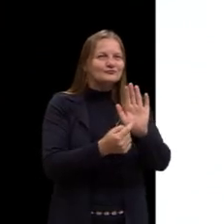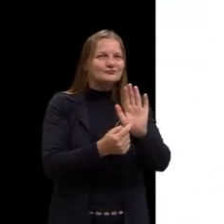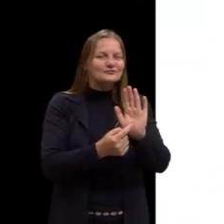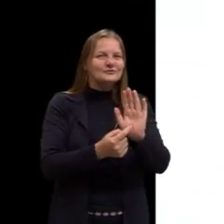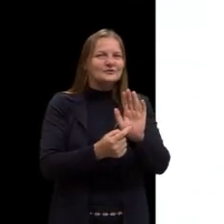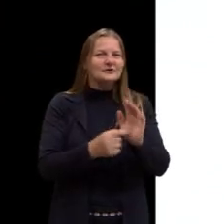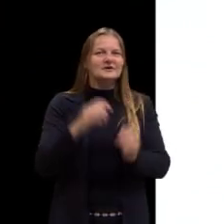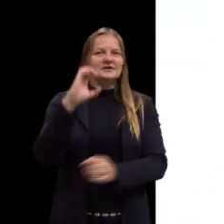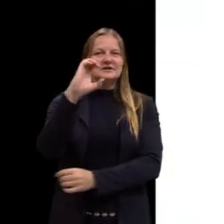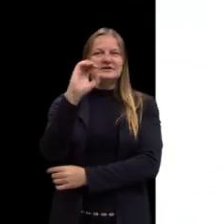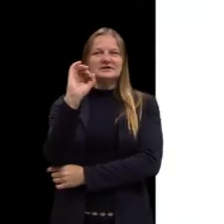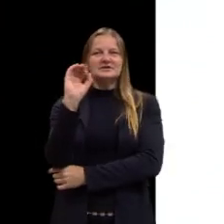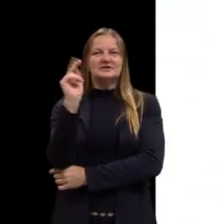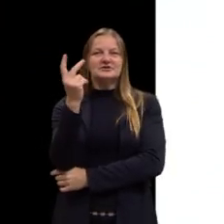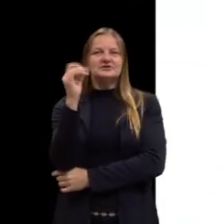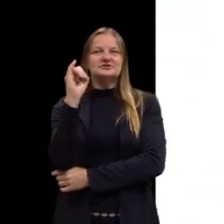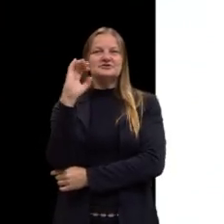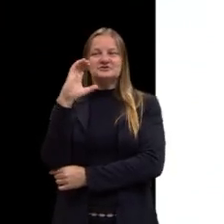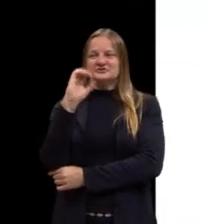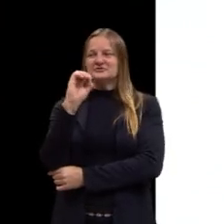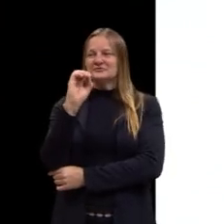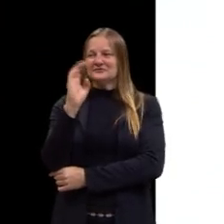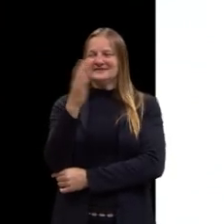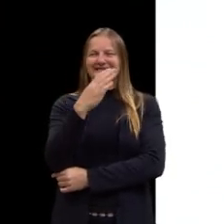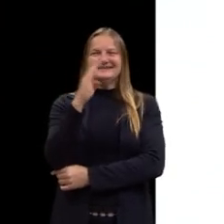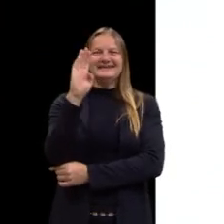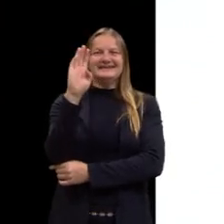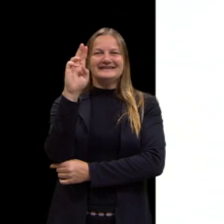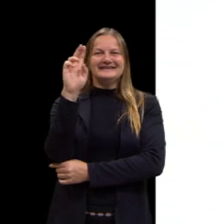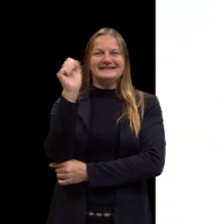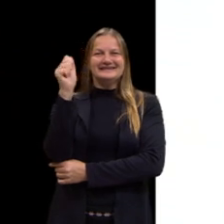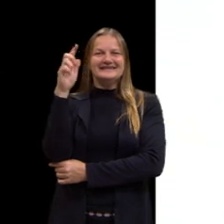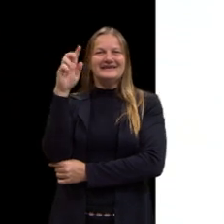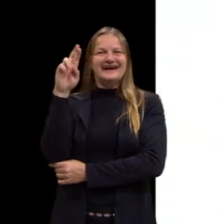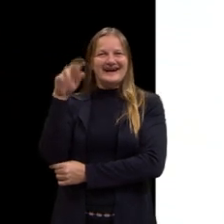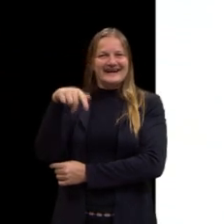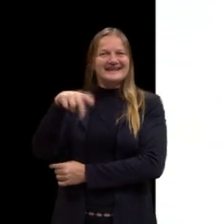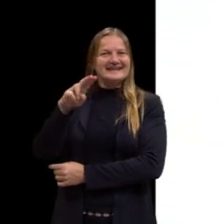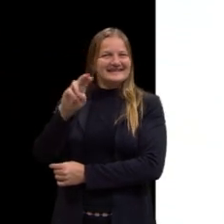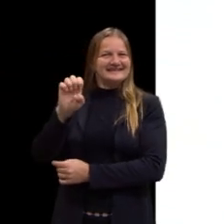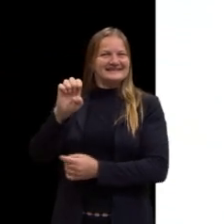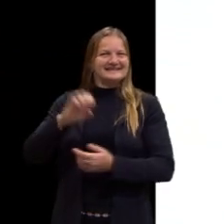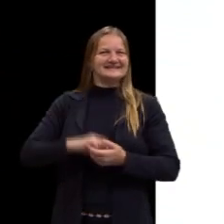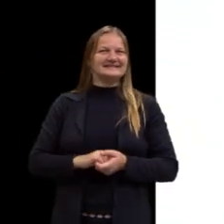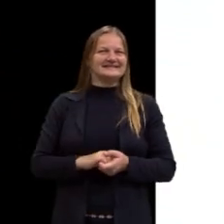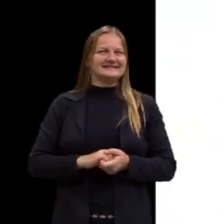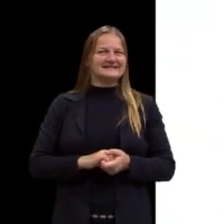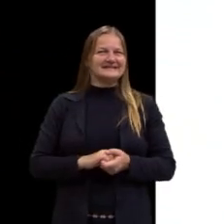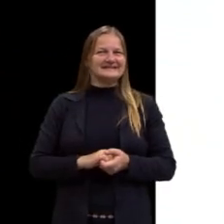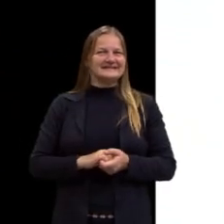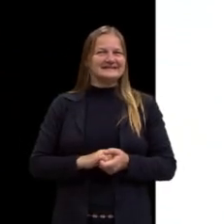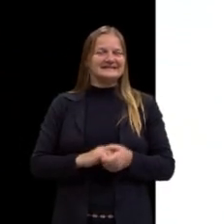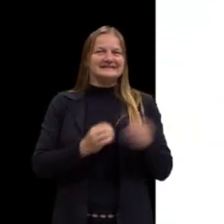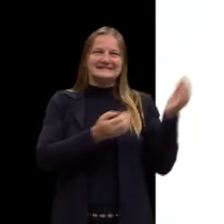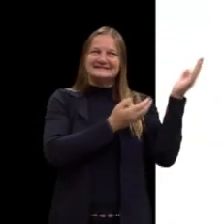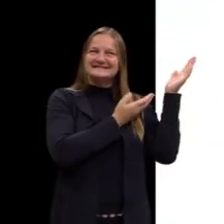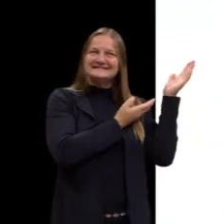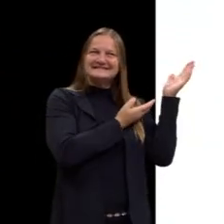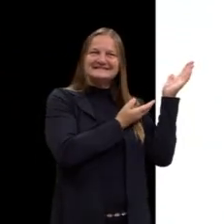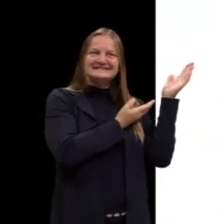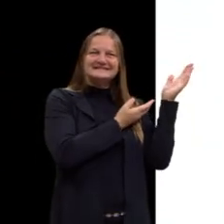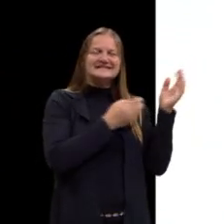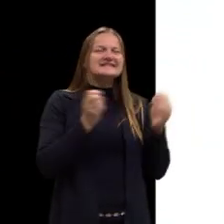meme do Chico Buarque gurizinho que roda bastante lá nas redes sociais a gente sempre se prepara